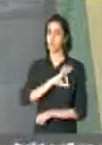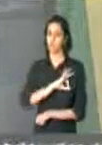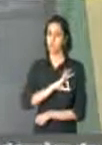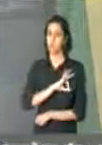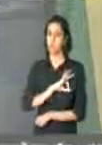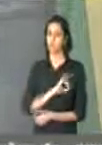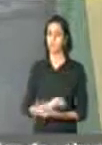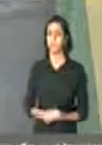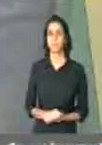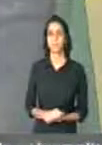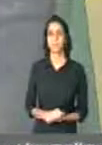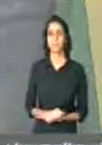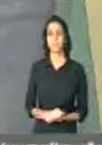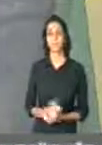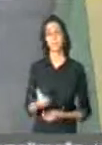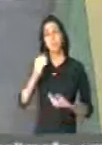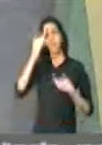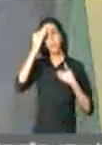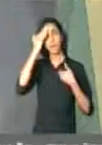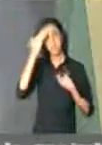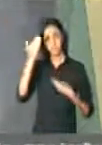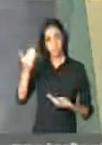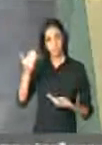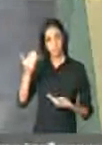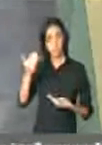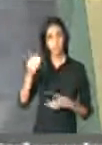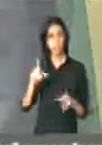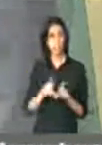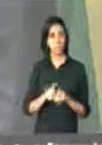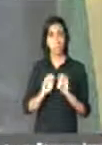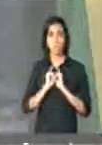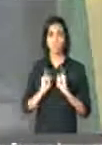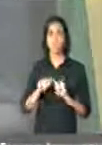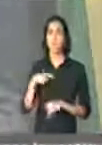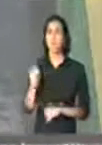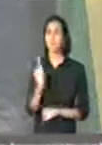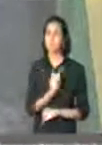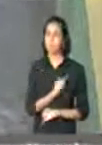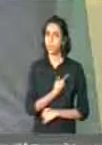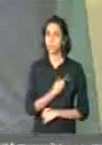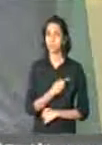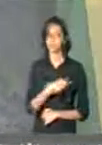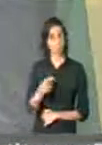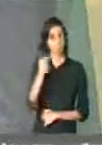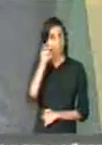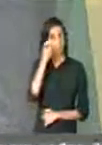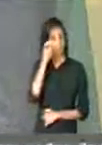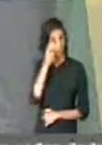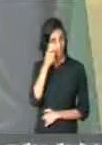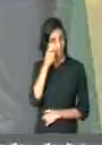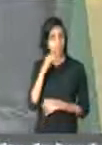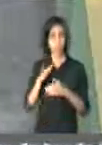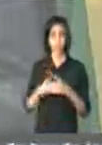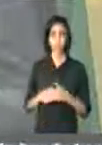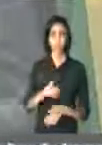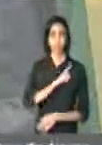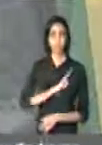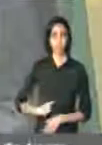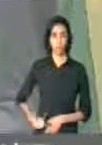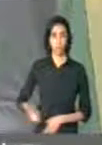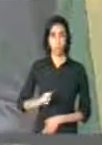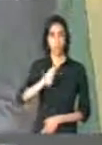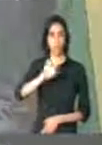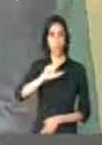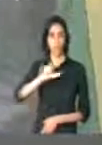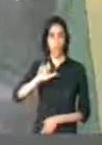concluir, agradecer a oportunidade e dizer que nós estamos atentos e pedir para que o governador Wellington